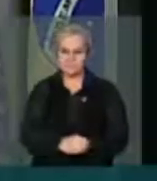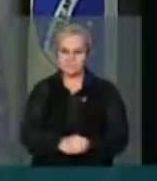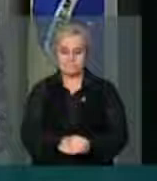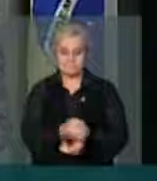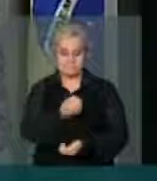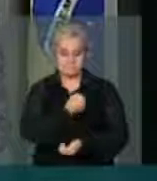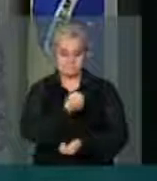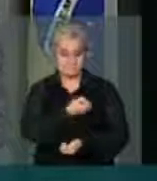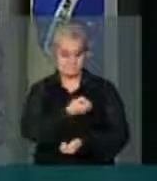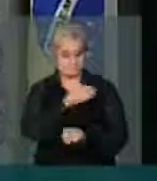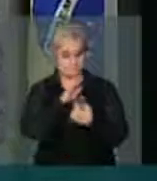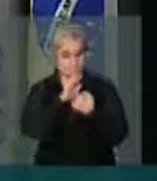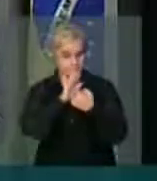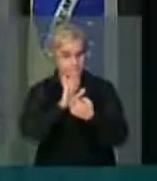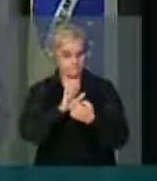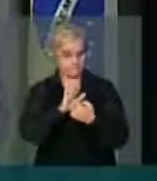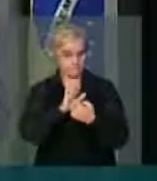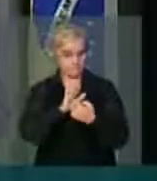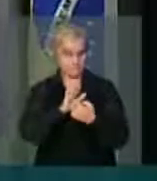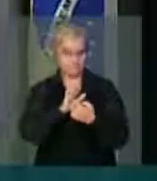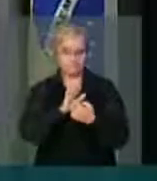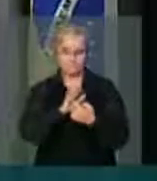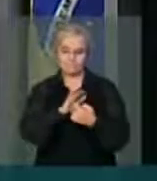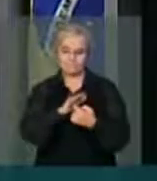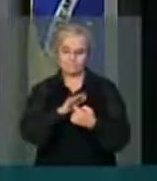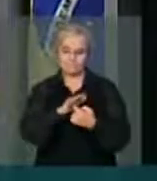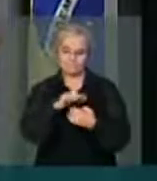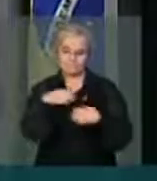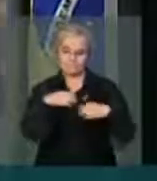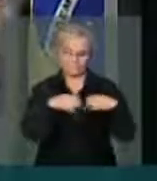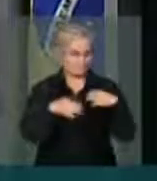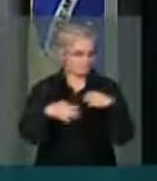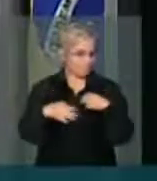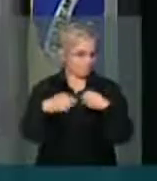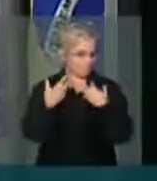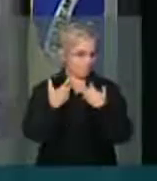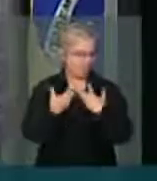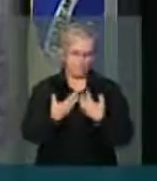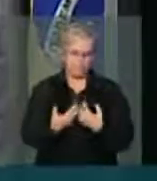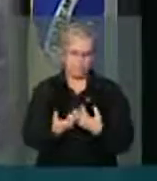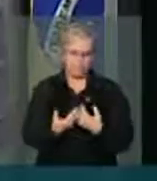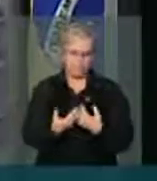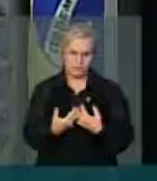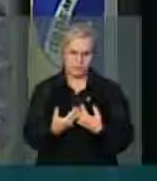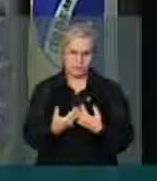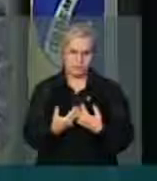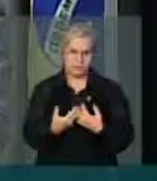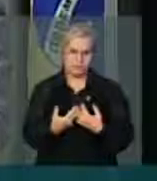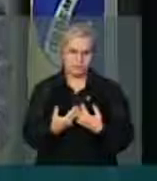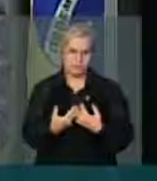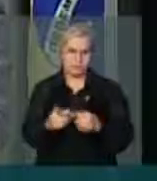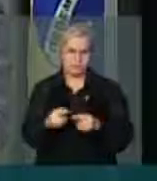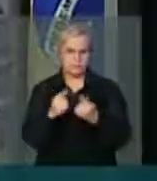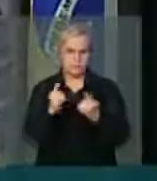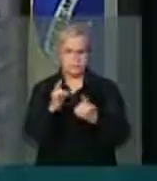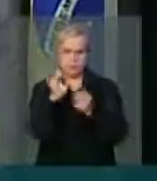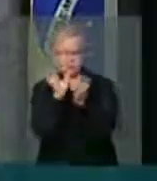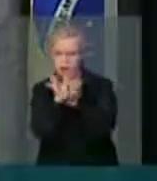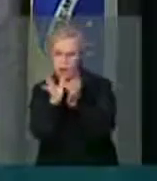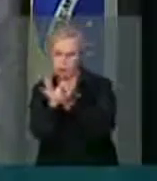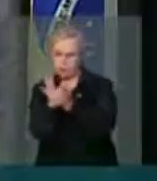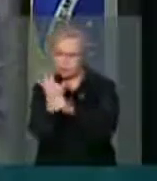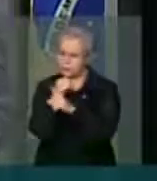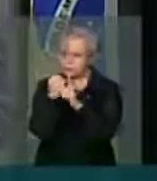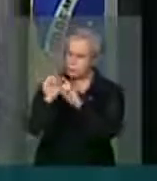Números que mostram a insatisfação não vinculada a classes sociais.